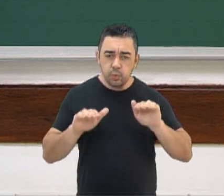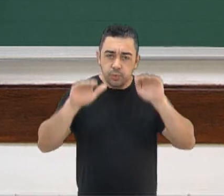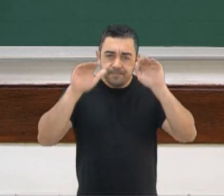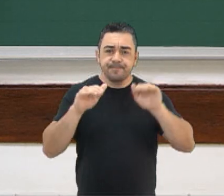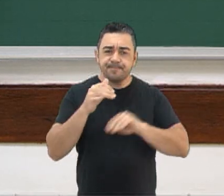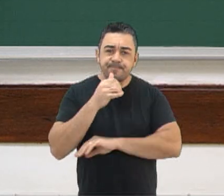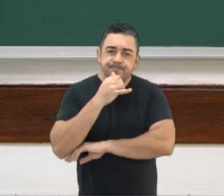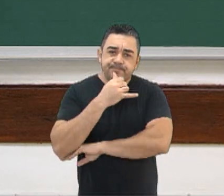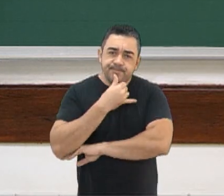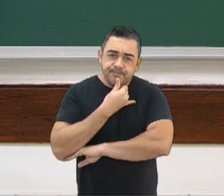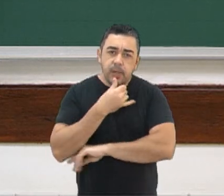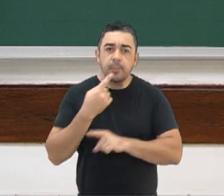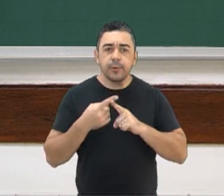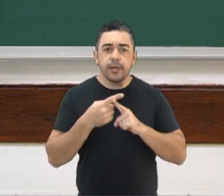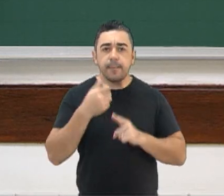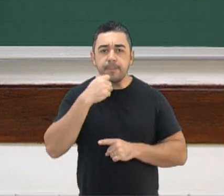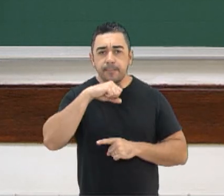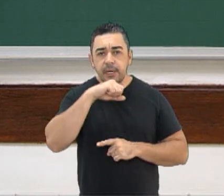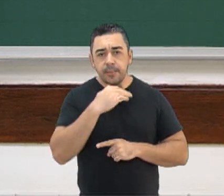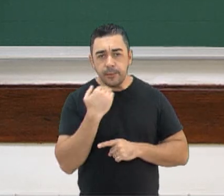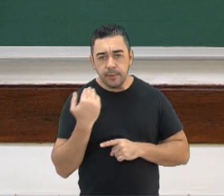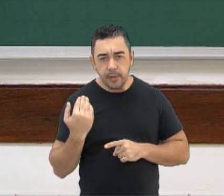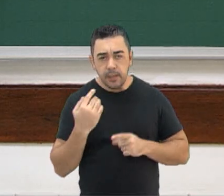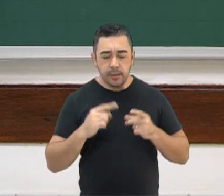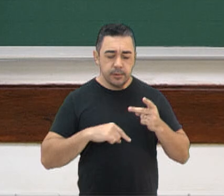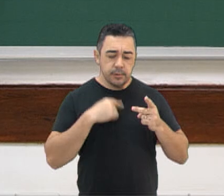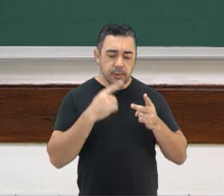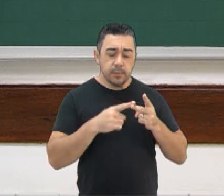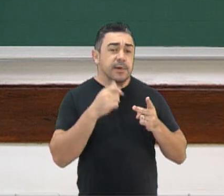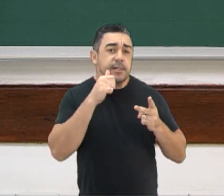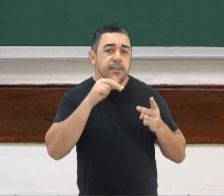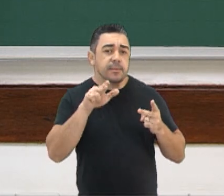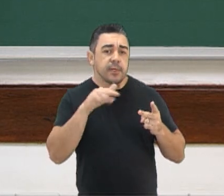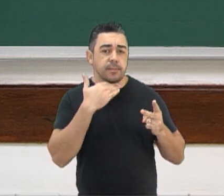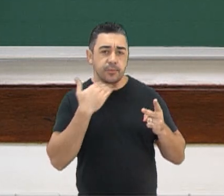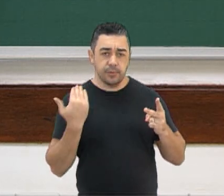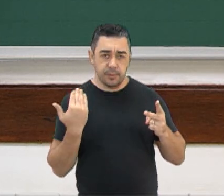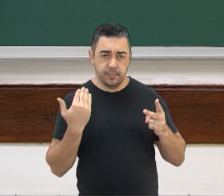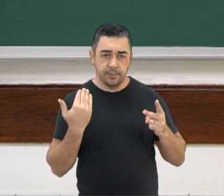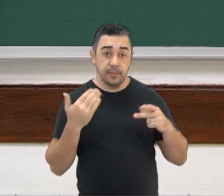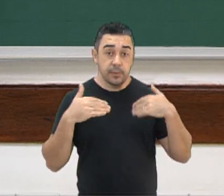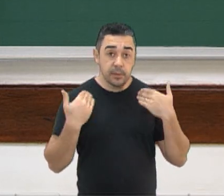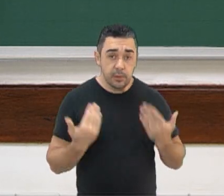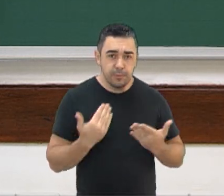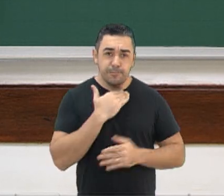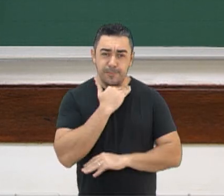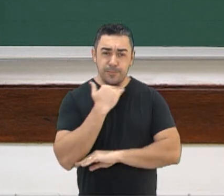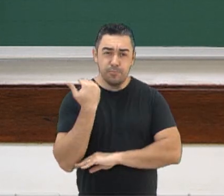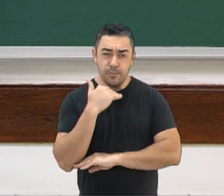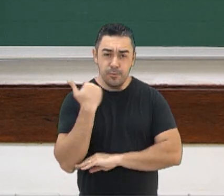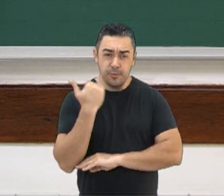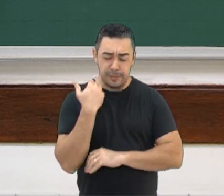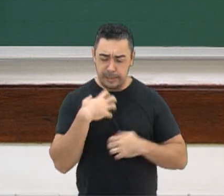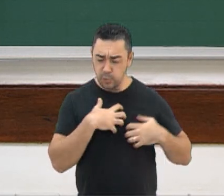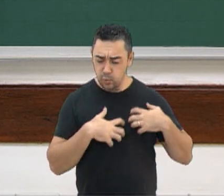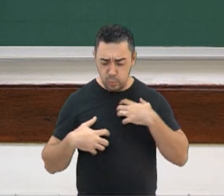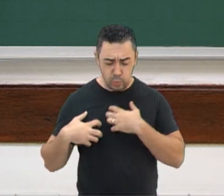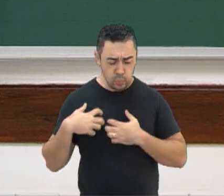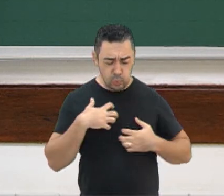triste, porque ele perdeu a mãe e depois perdeu uma irmã. Então a morte, essa angústia já